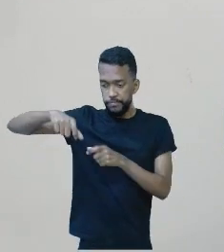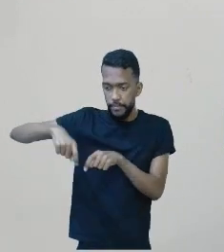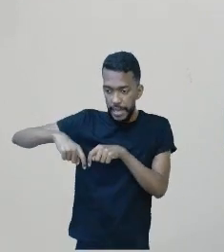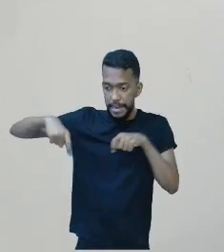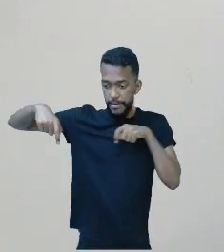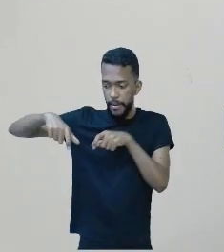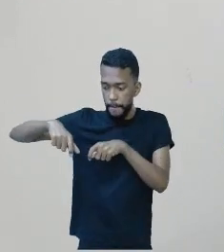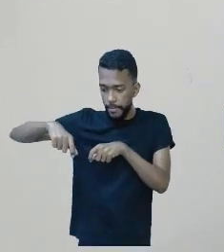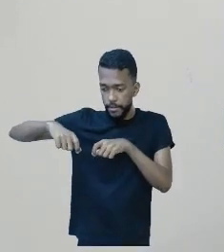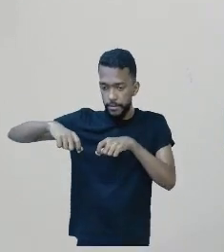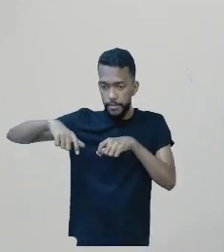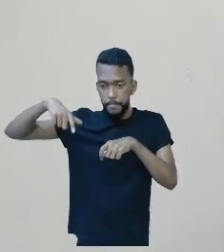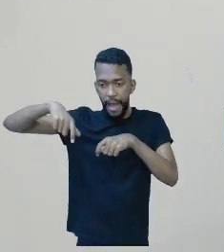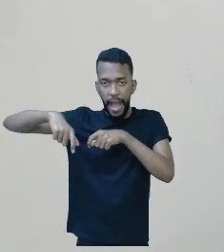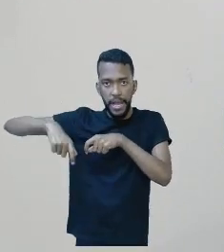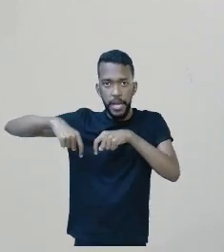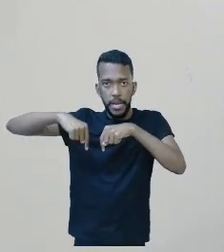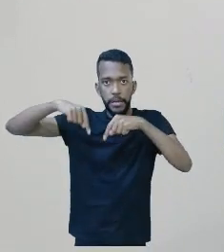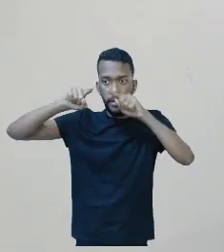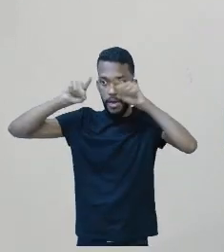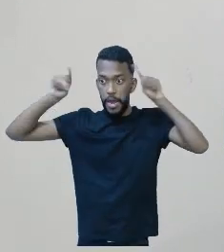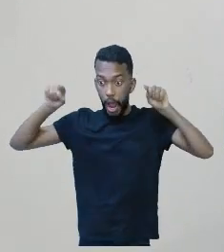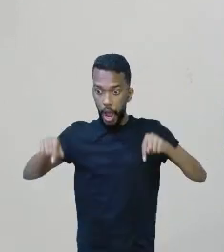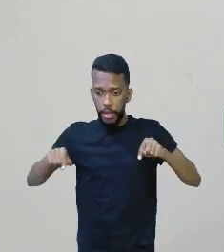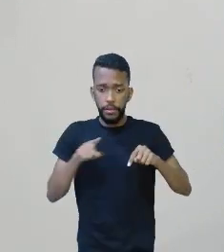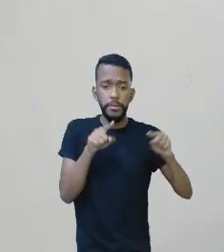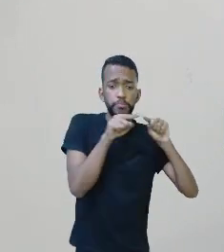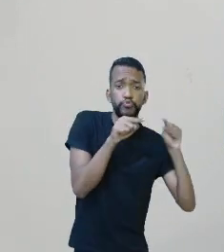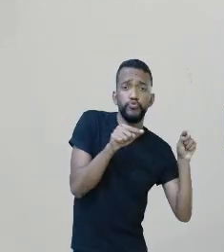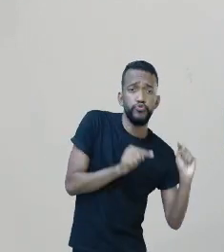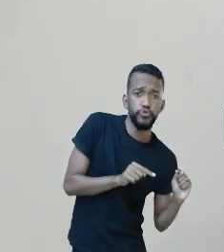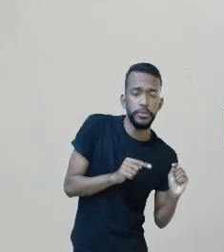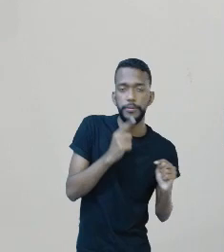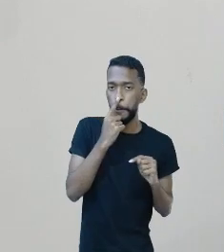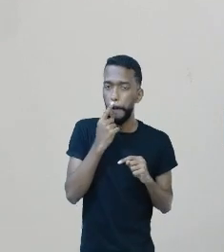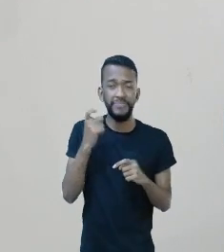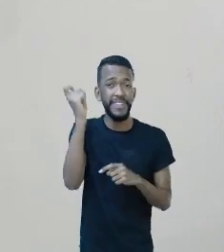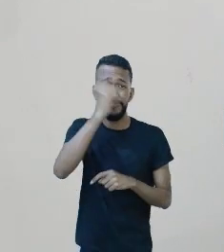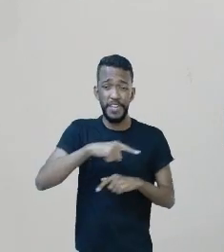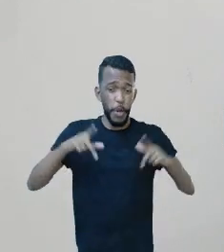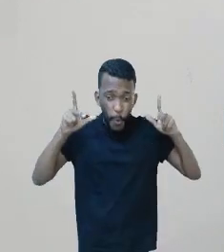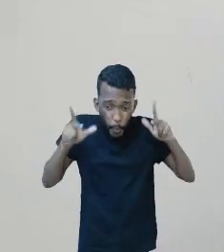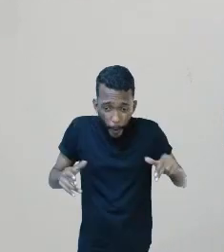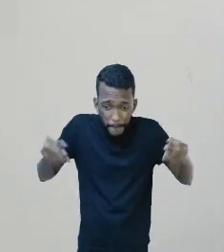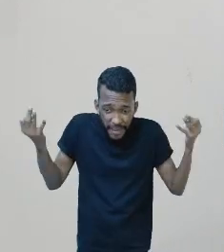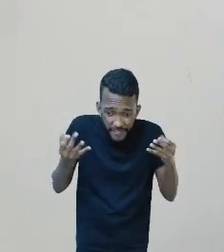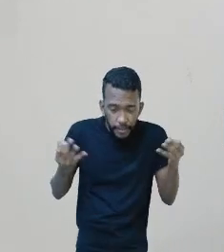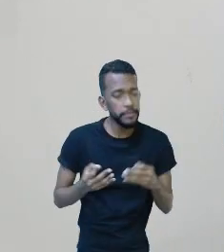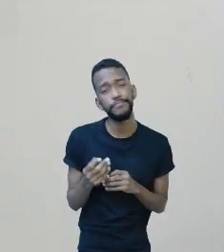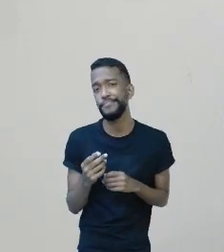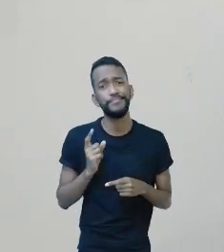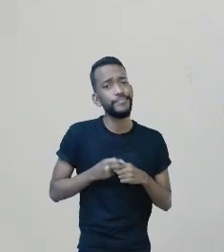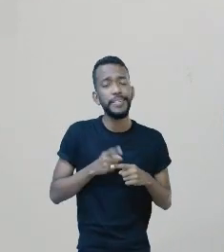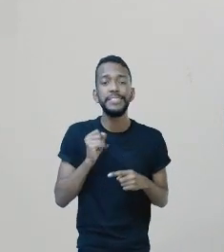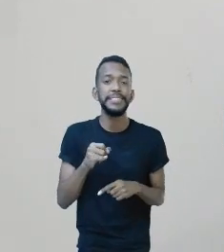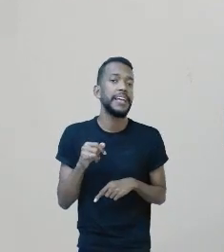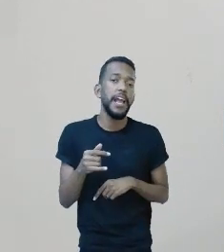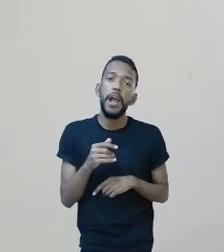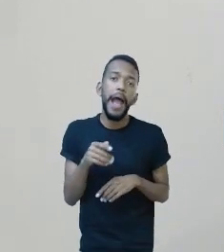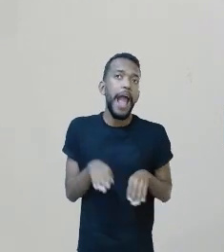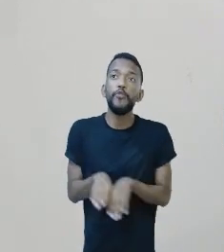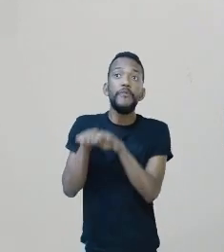que a outra. Dificilmente a gente conseguiria deixar as barras iguais. Por quê? Quando a gente utiliza a medida